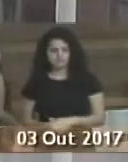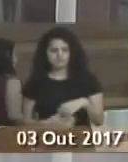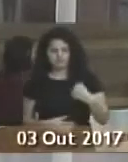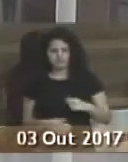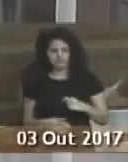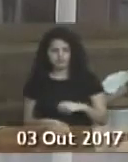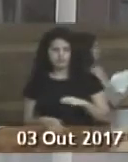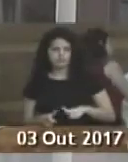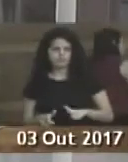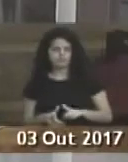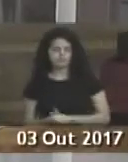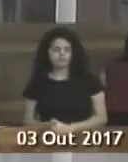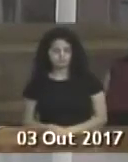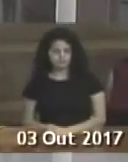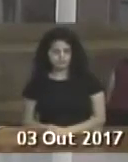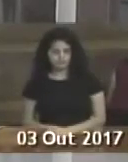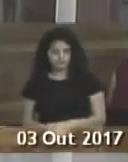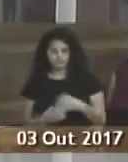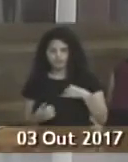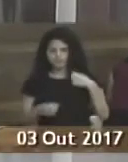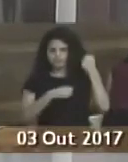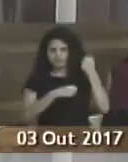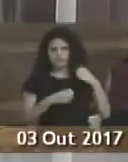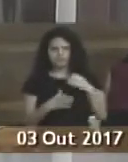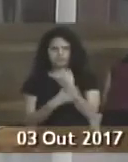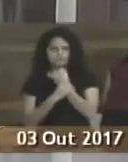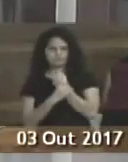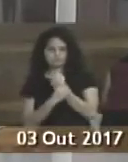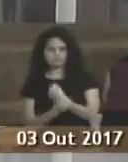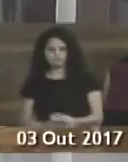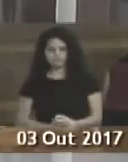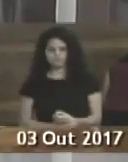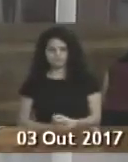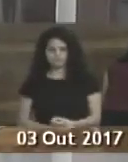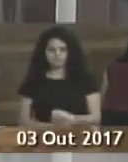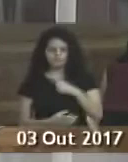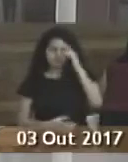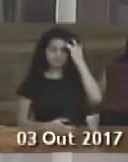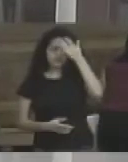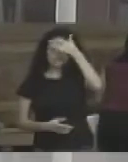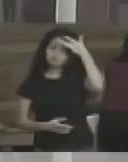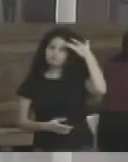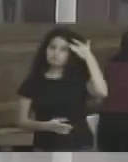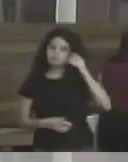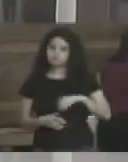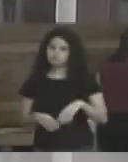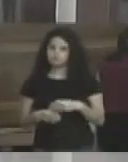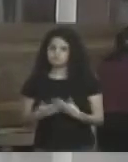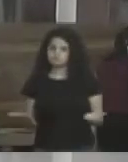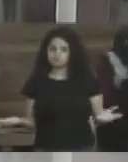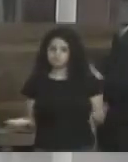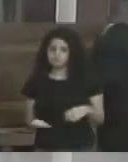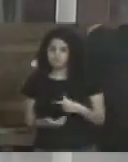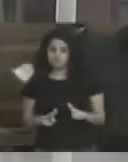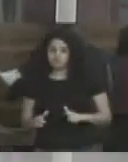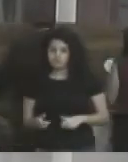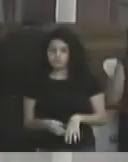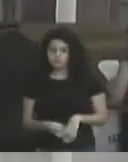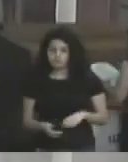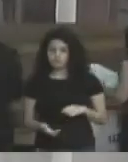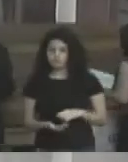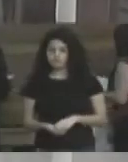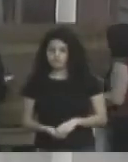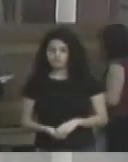violência, que é a minha bandeira aqui, é a segurança. Imagina um monte de trabalhador desempregado, o desespero de uma família que não tem dinheiro para levar para